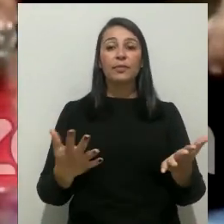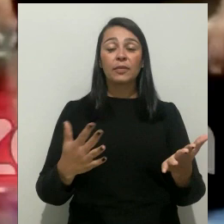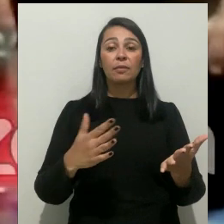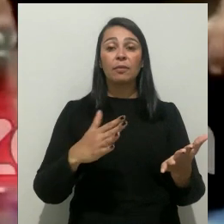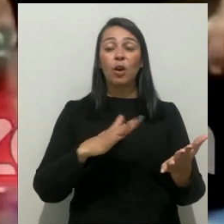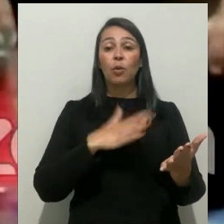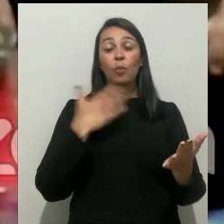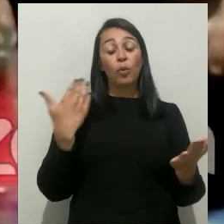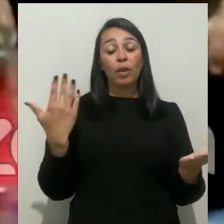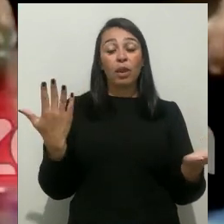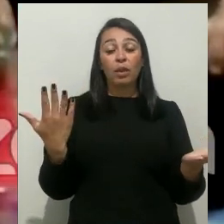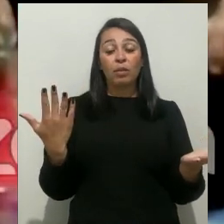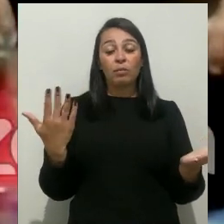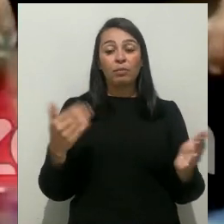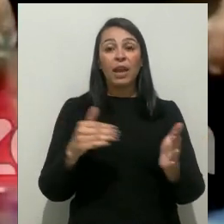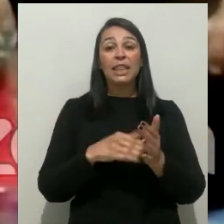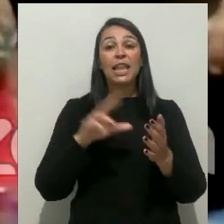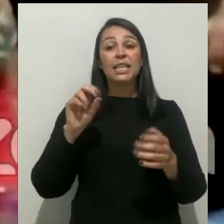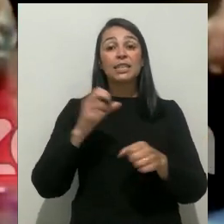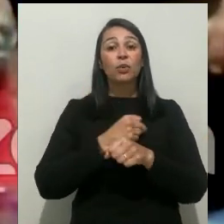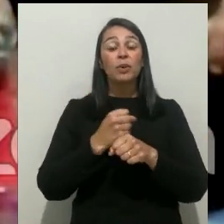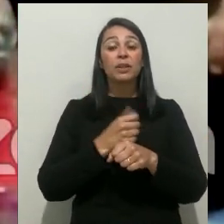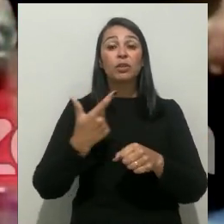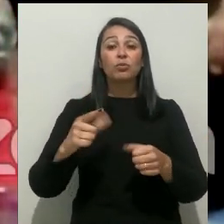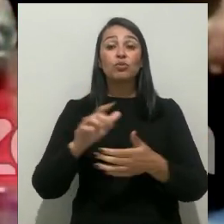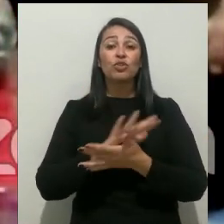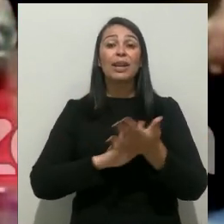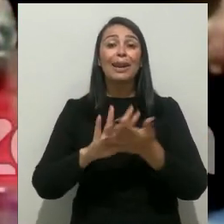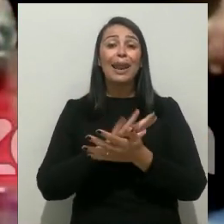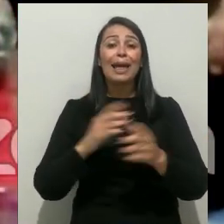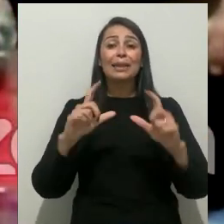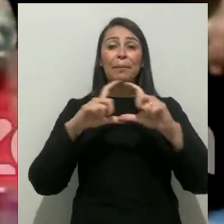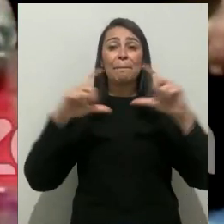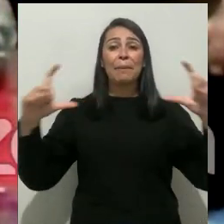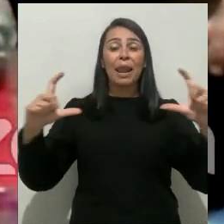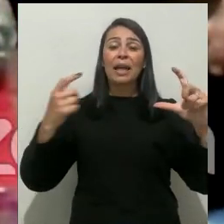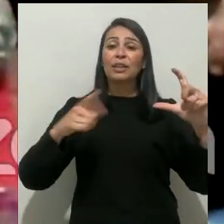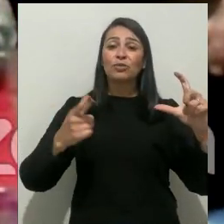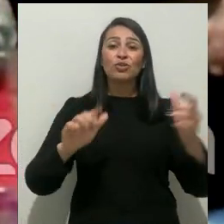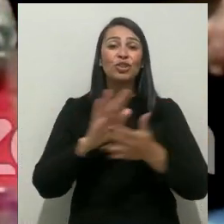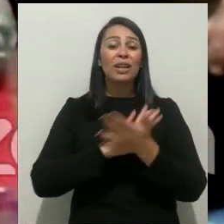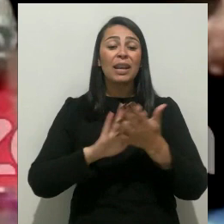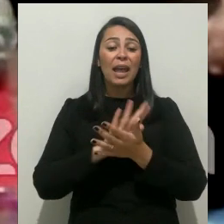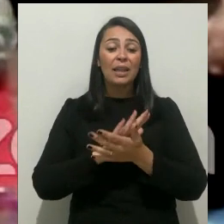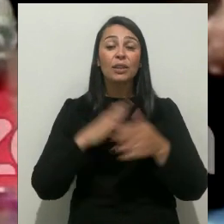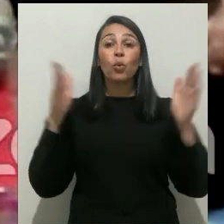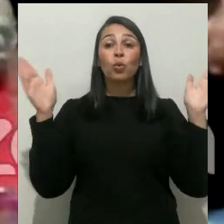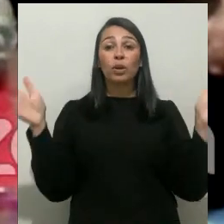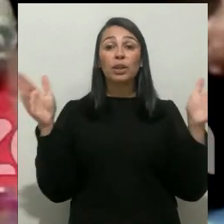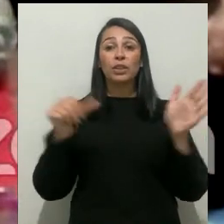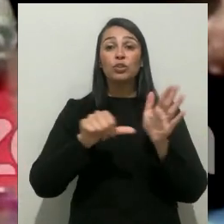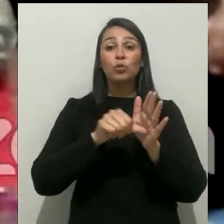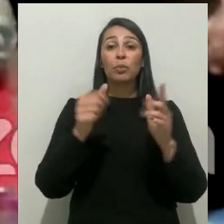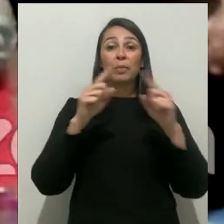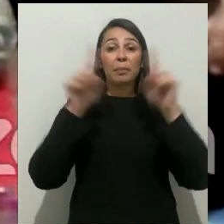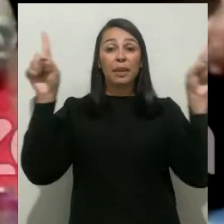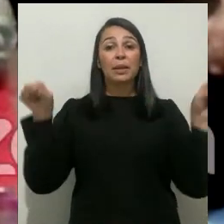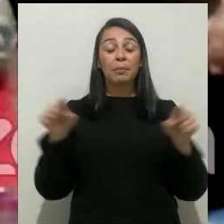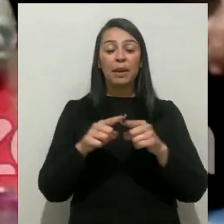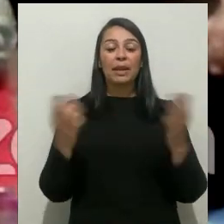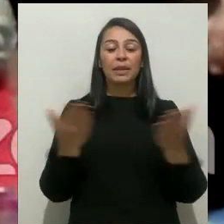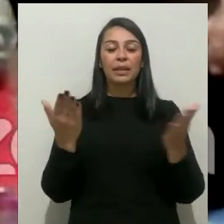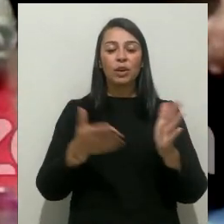morreu. O Cristo até 50 anos não tinha nada, não tinha nem placa, não tinha nada. O Cristo teve a primeira placa, que agora